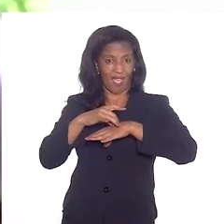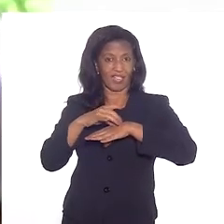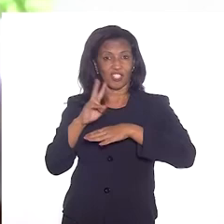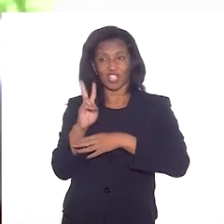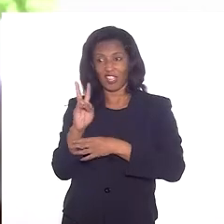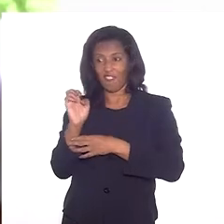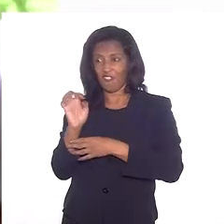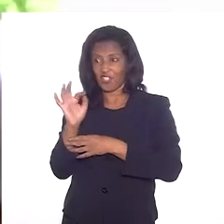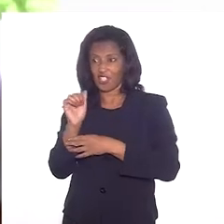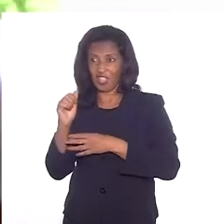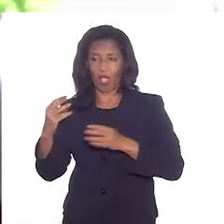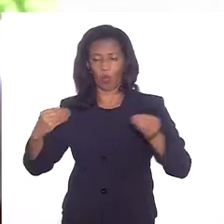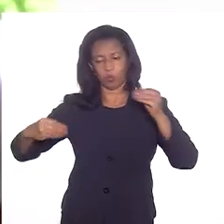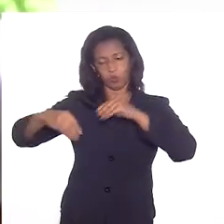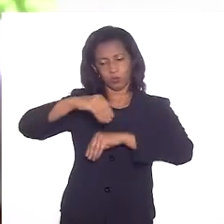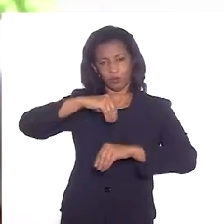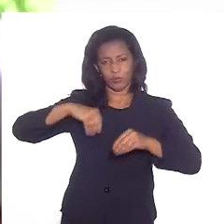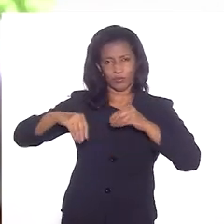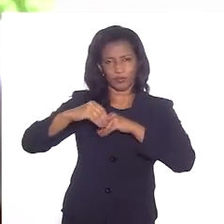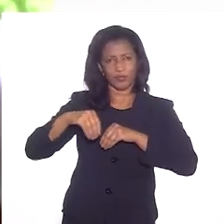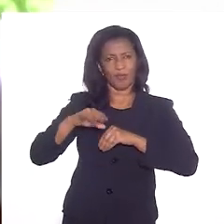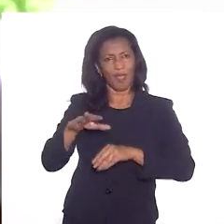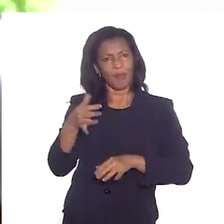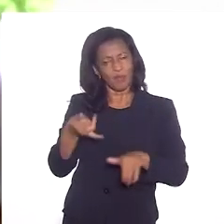como a panificação, né? Ela vai